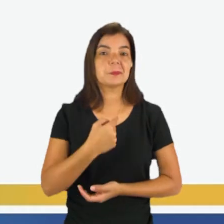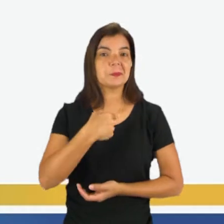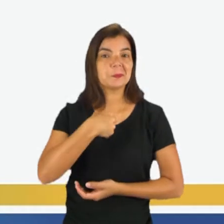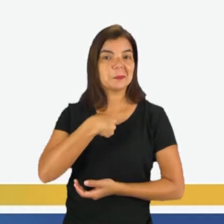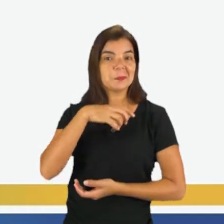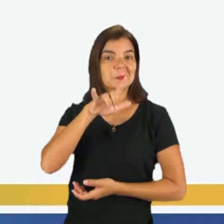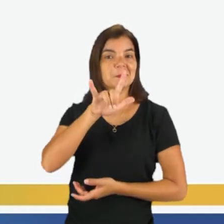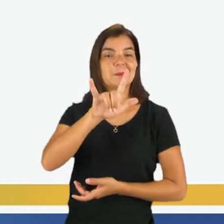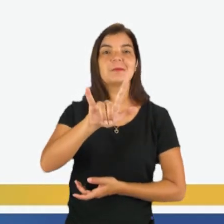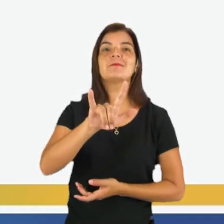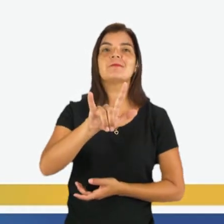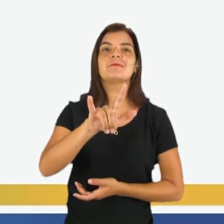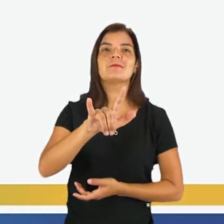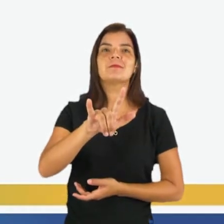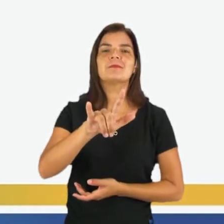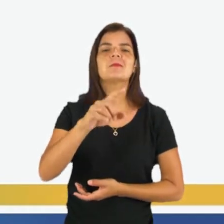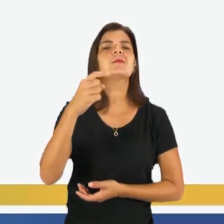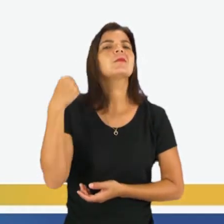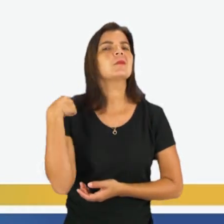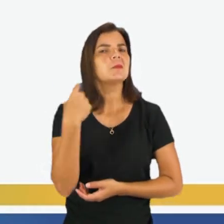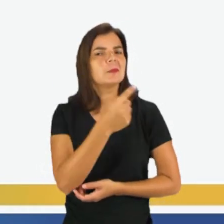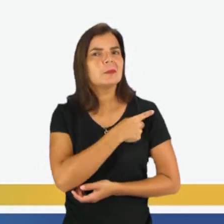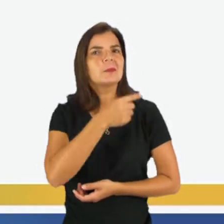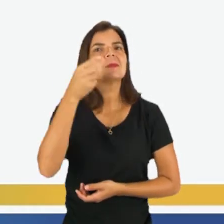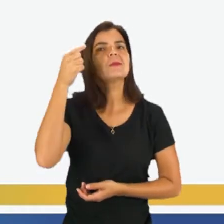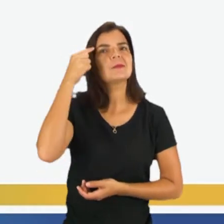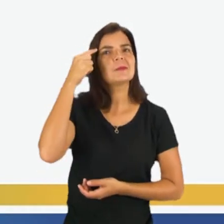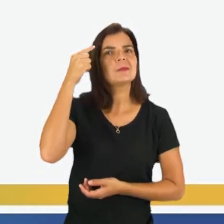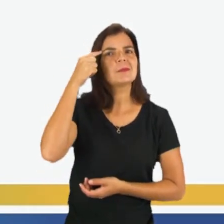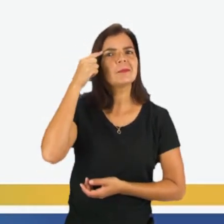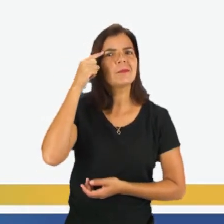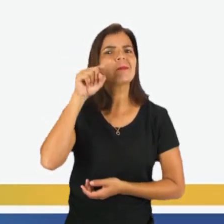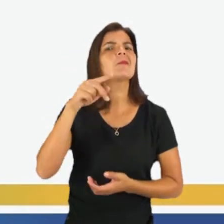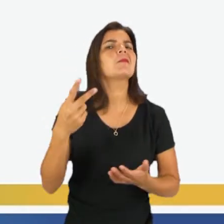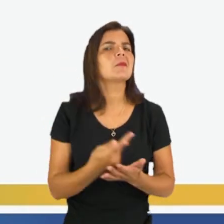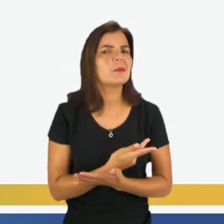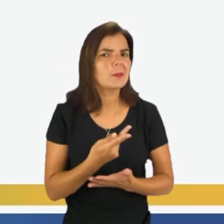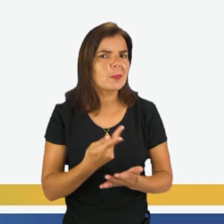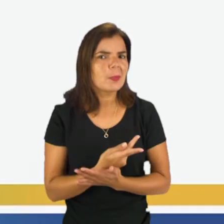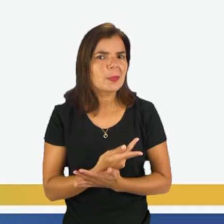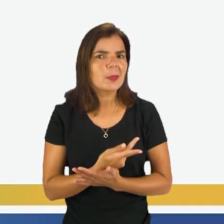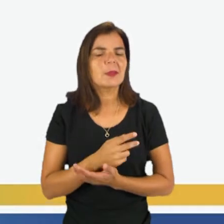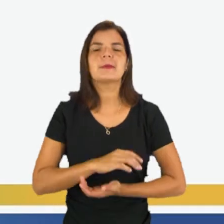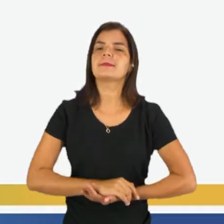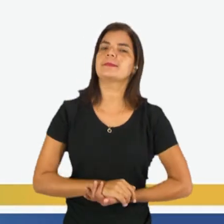eu te amo. Nós pensamos que isso está errado.